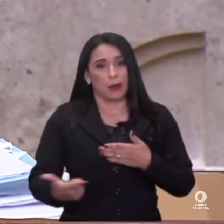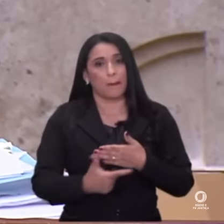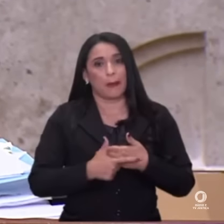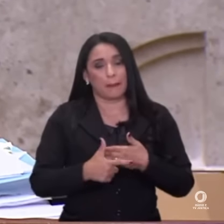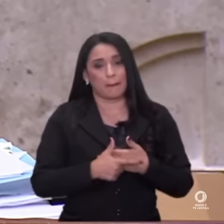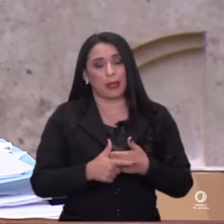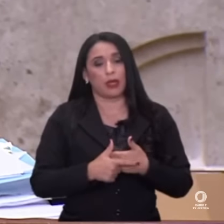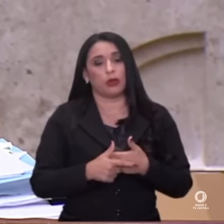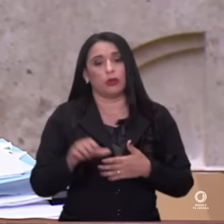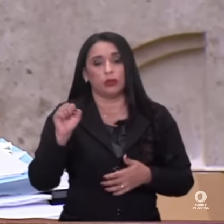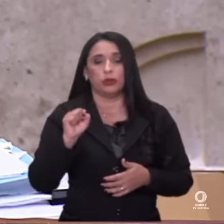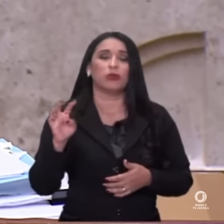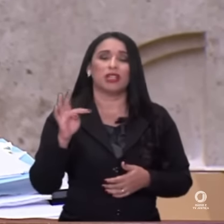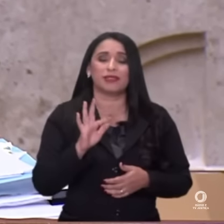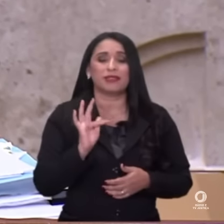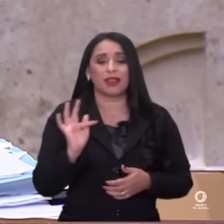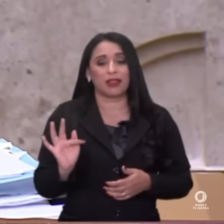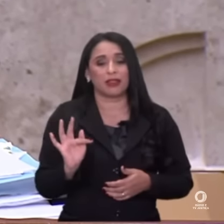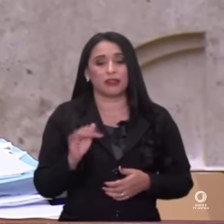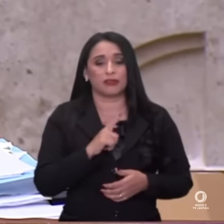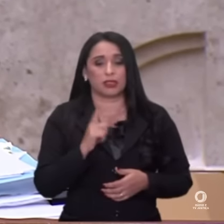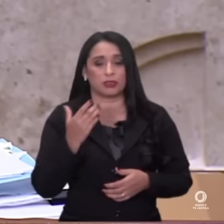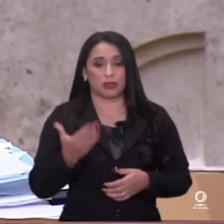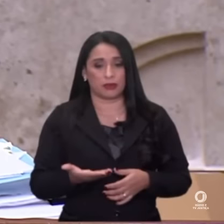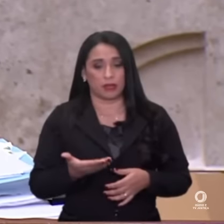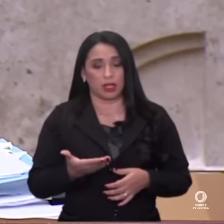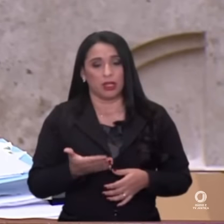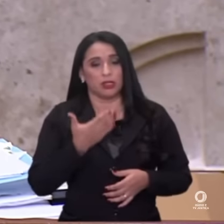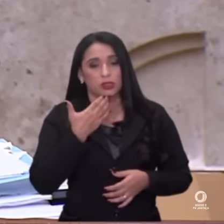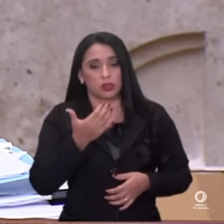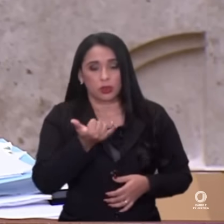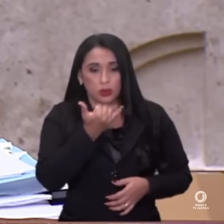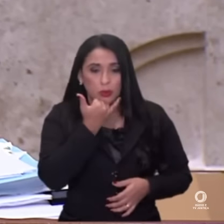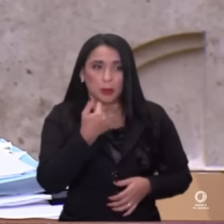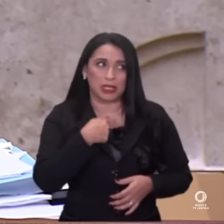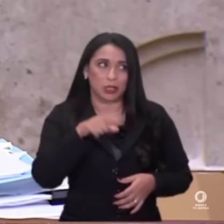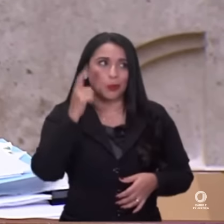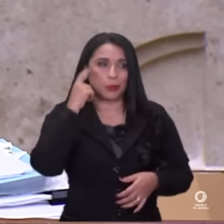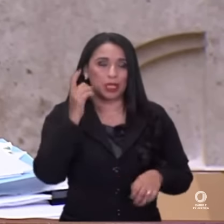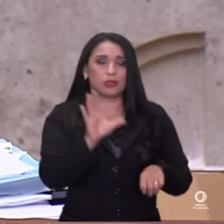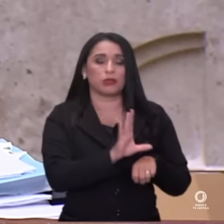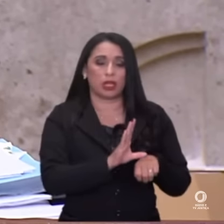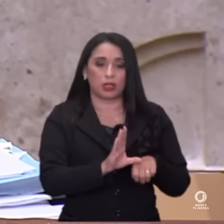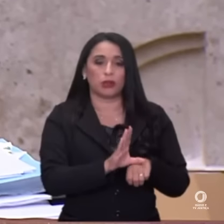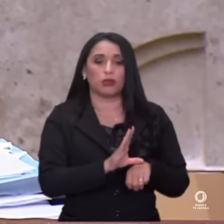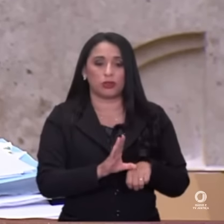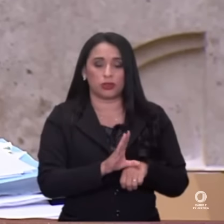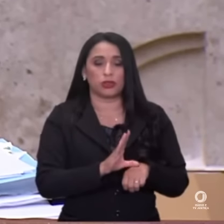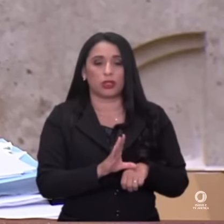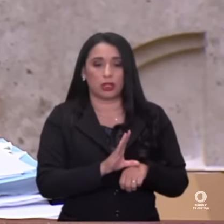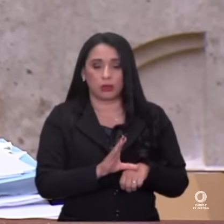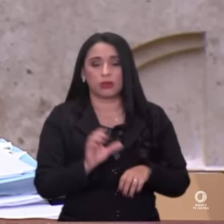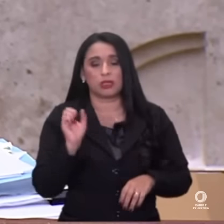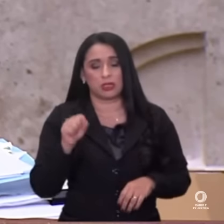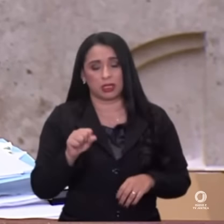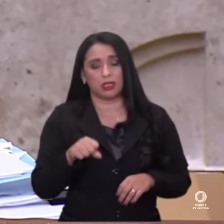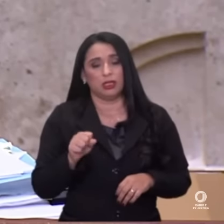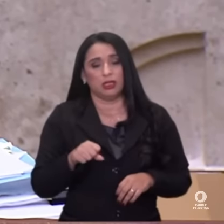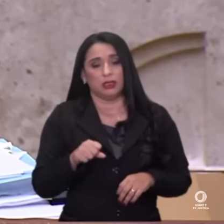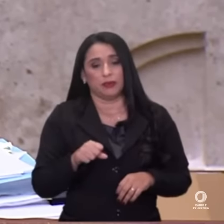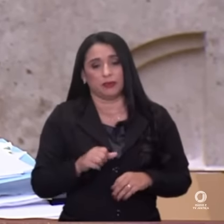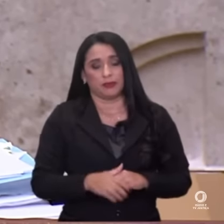Federal. De modo que questão constitucional com todas as vênias me parece inequivocamente presente neste